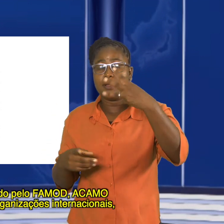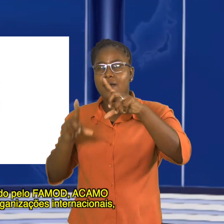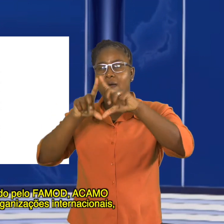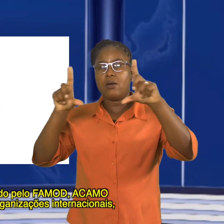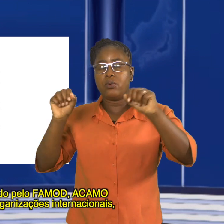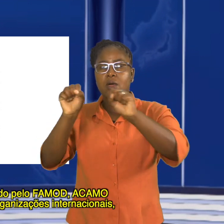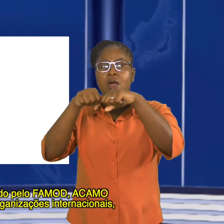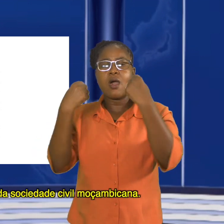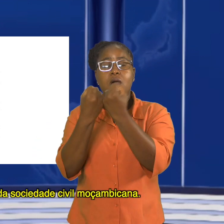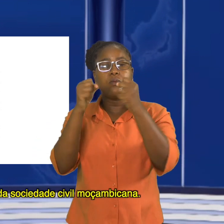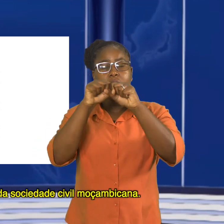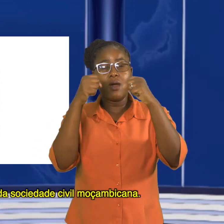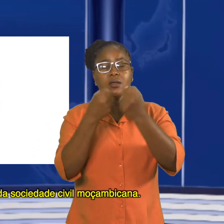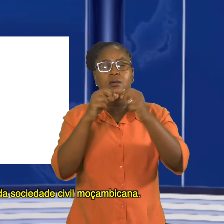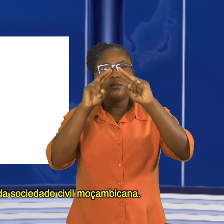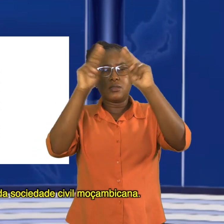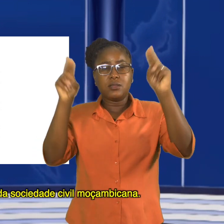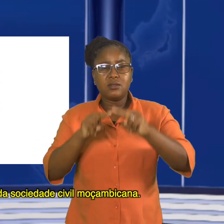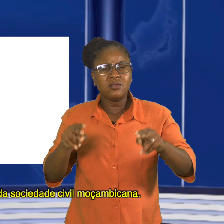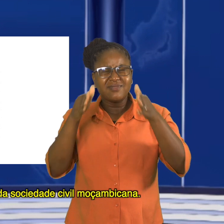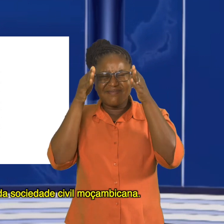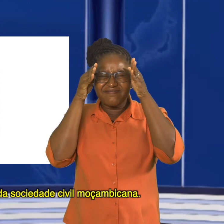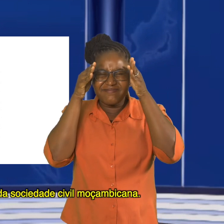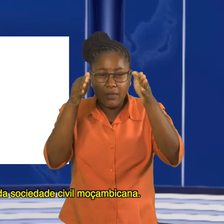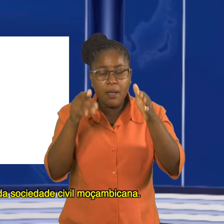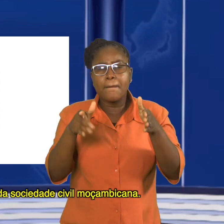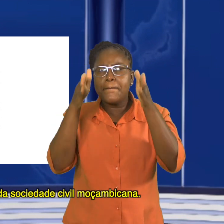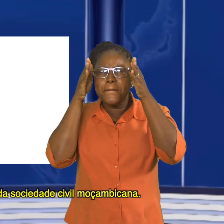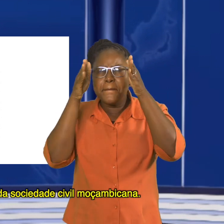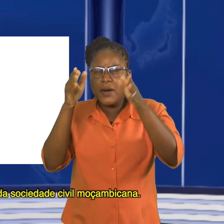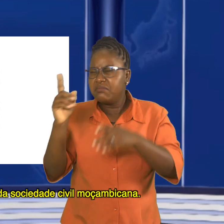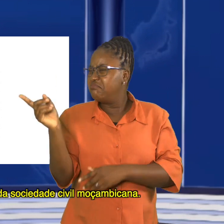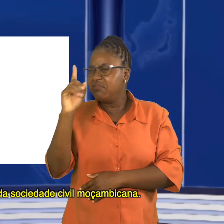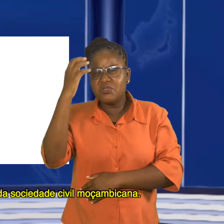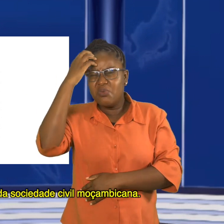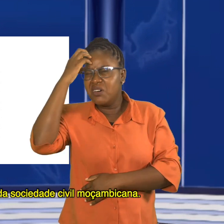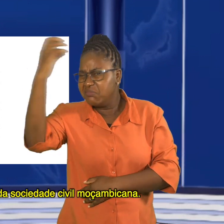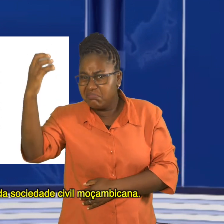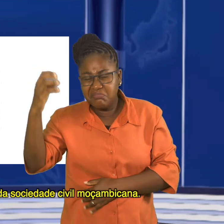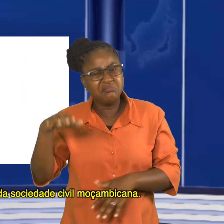organizações internacionais e não governamentais da sociedade civil moçambicana.